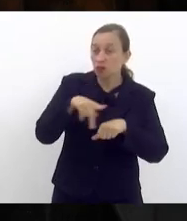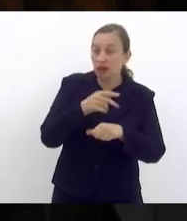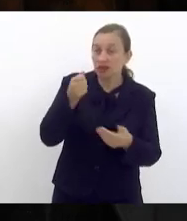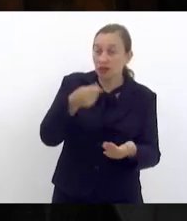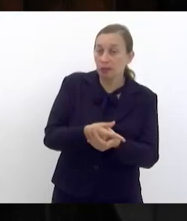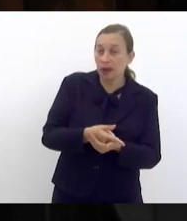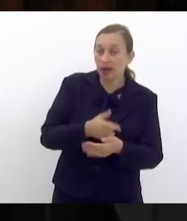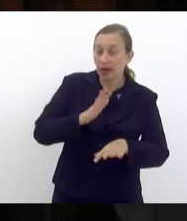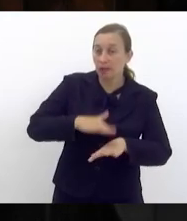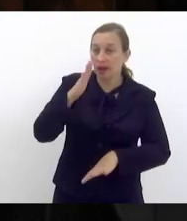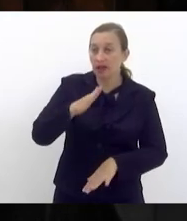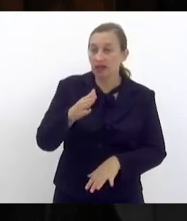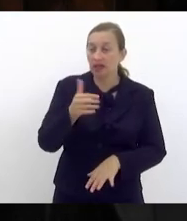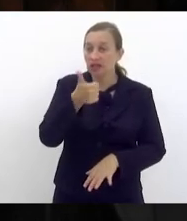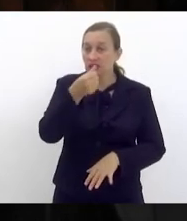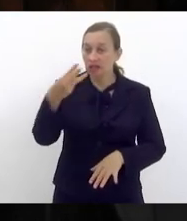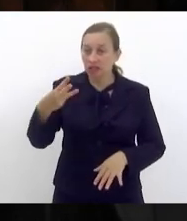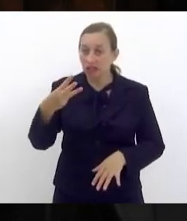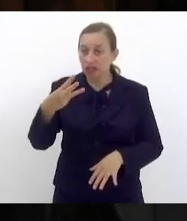13,75 menos 6,